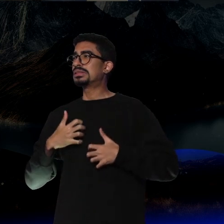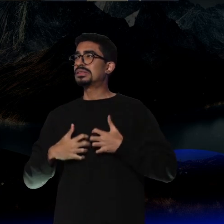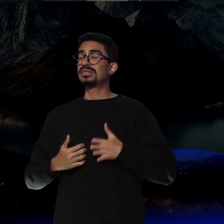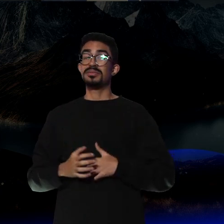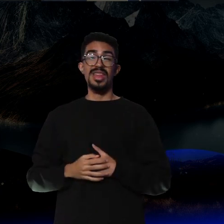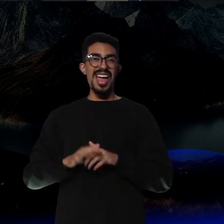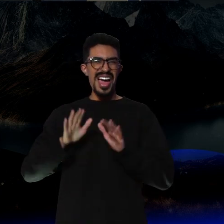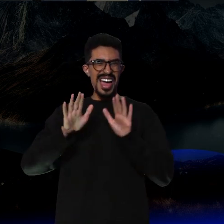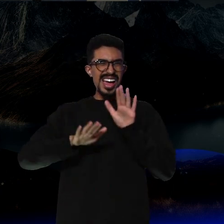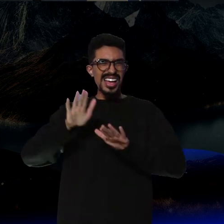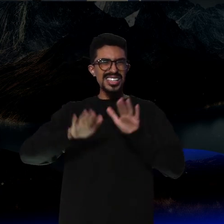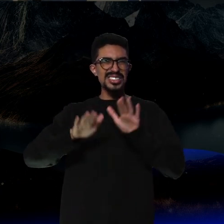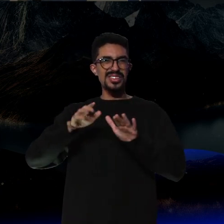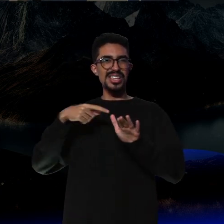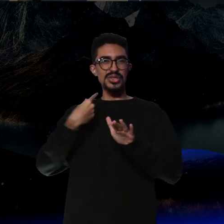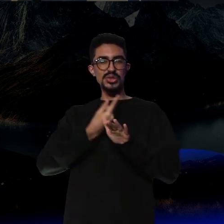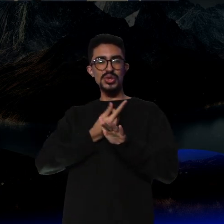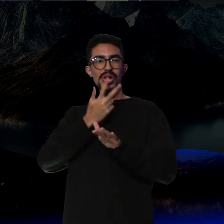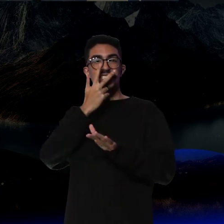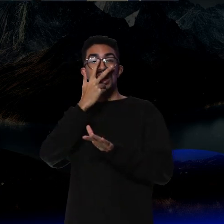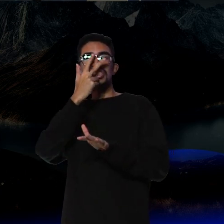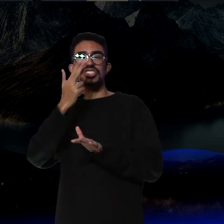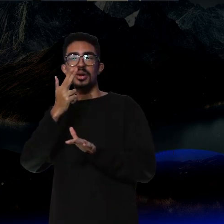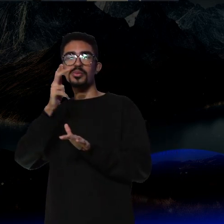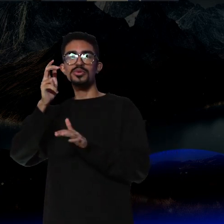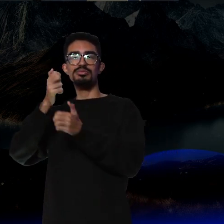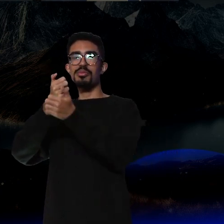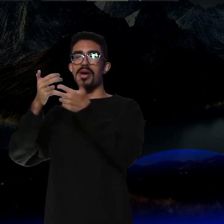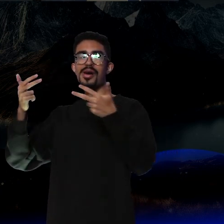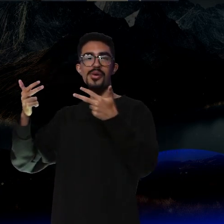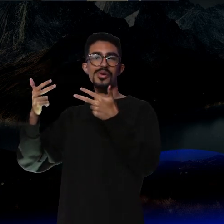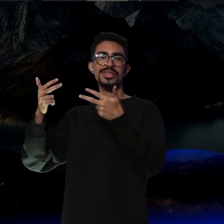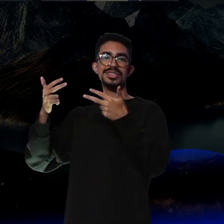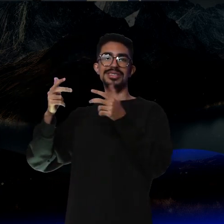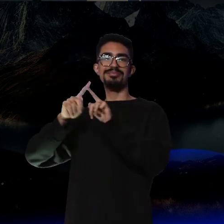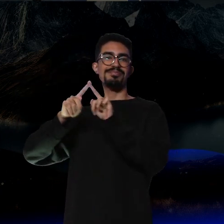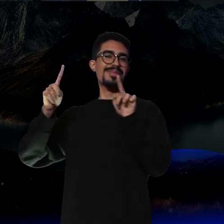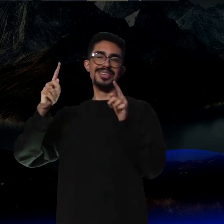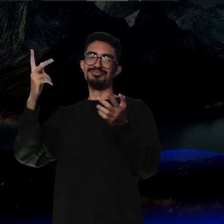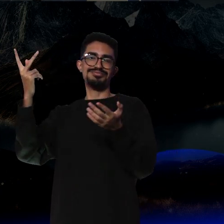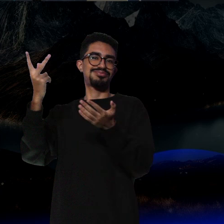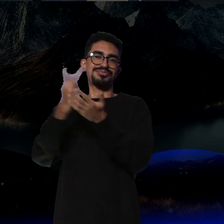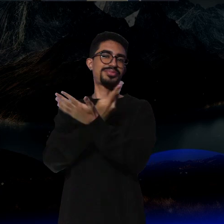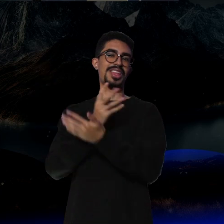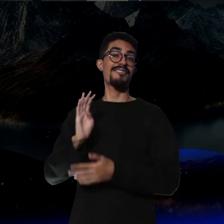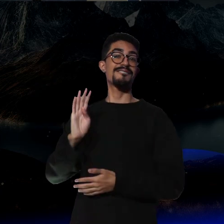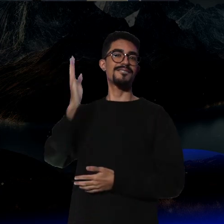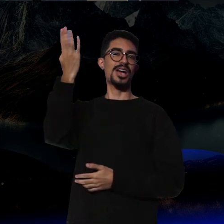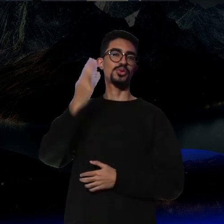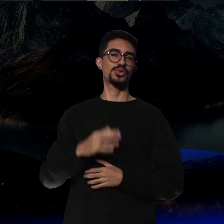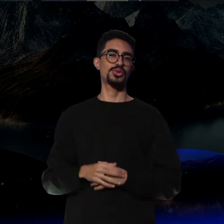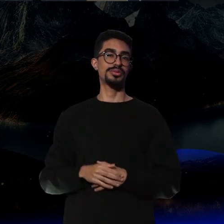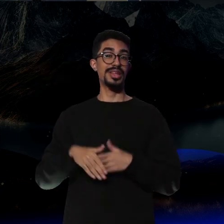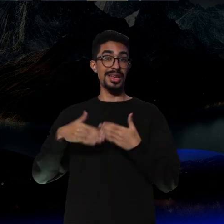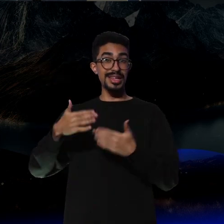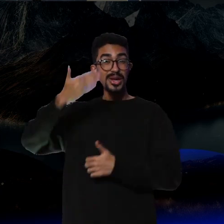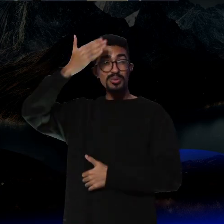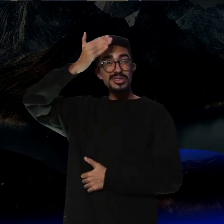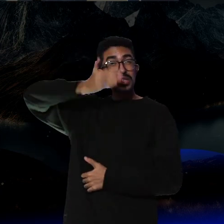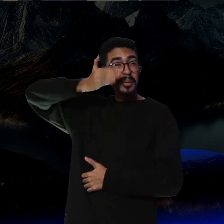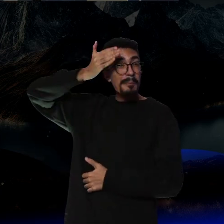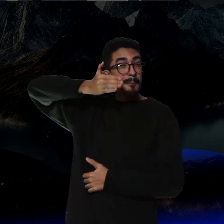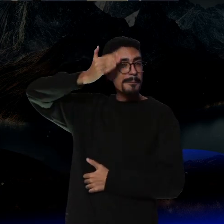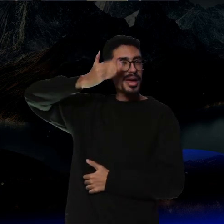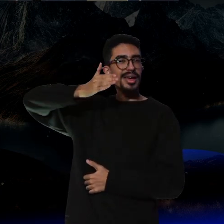muitas vezes as nossas falsas impressões que nos impedem de ver aquilo que Deus está fazendo ou aquilo que Deus está apontando,